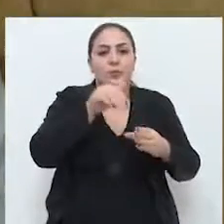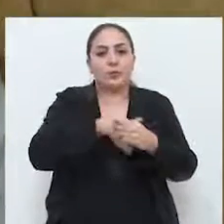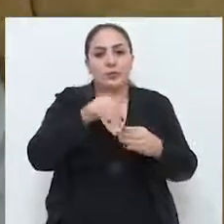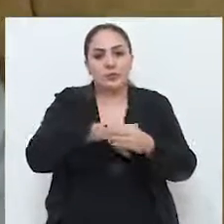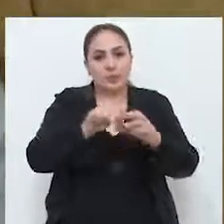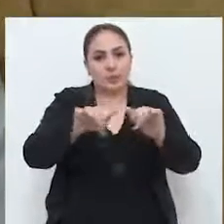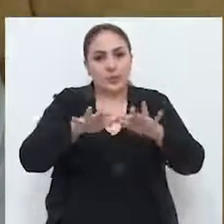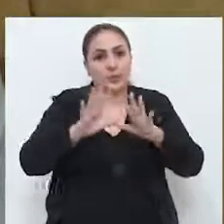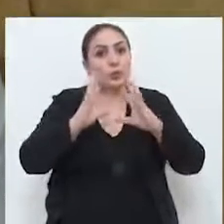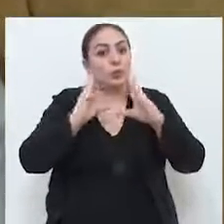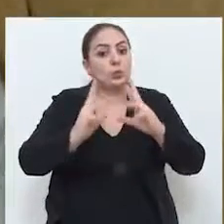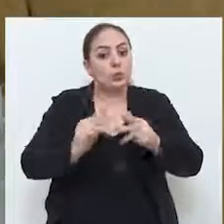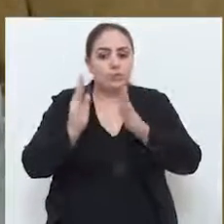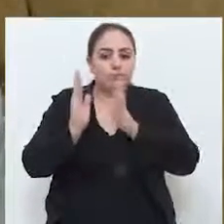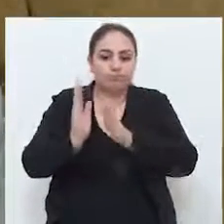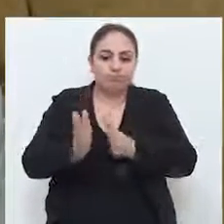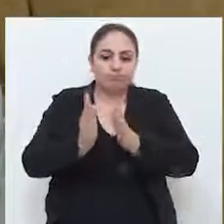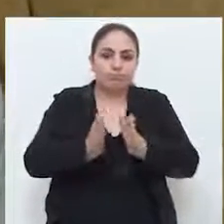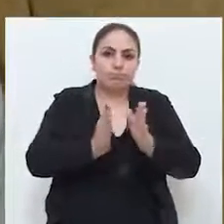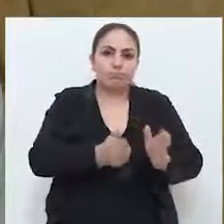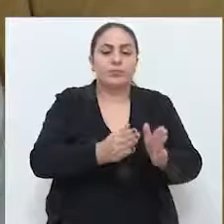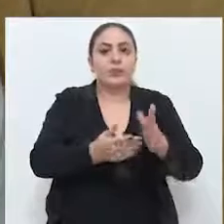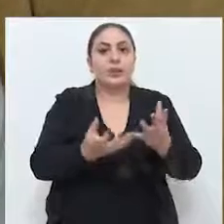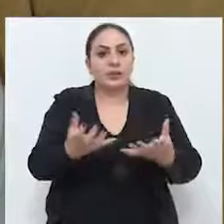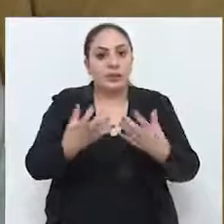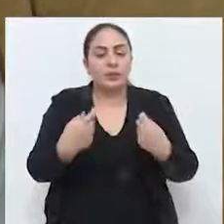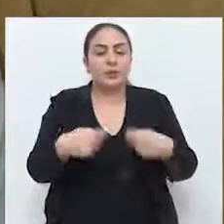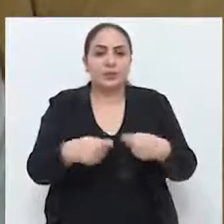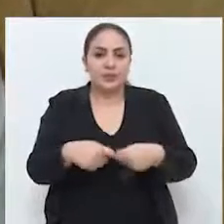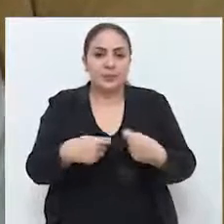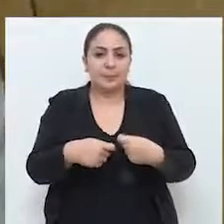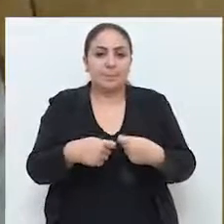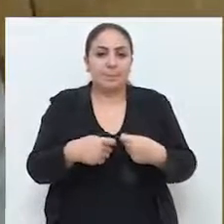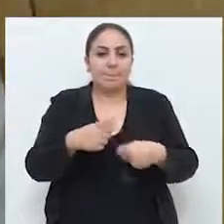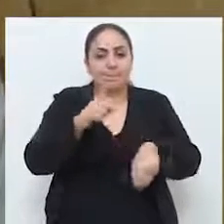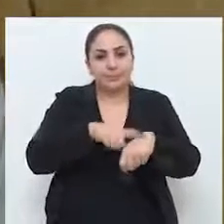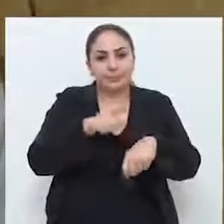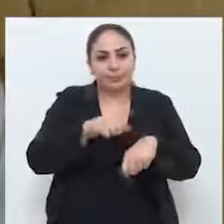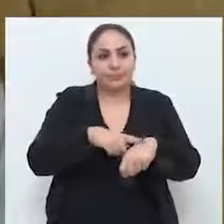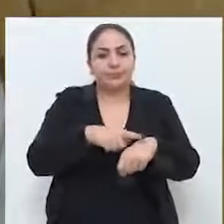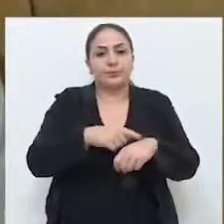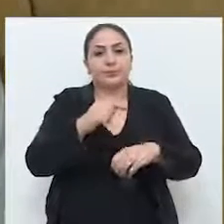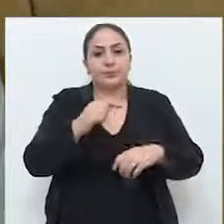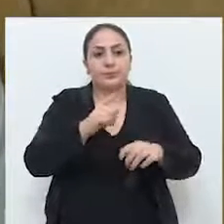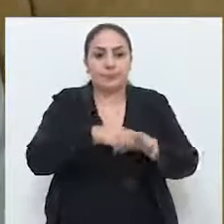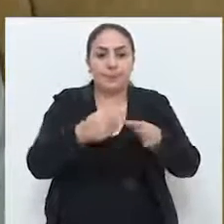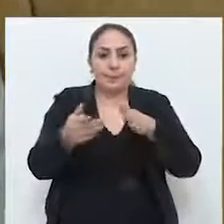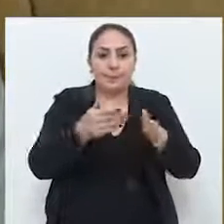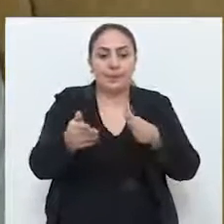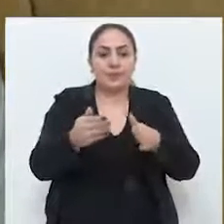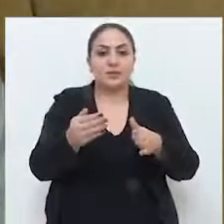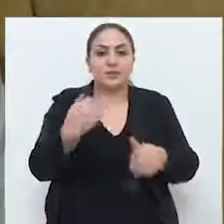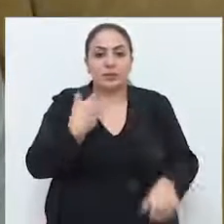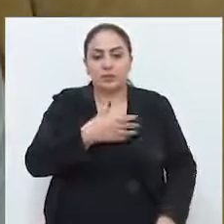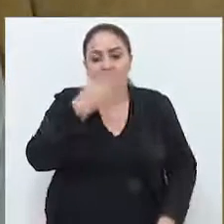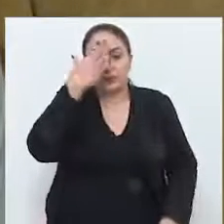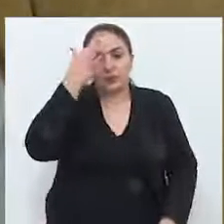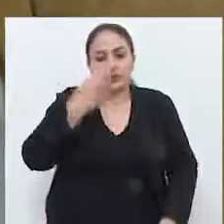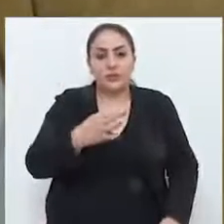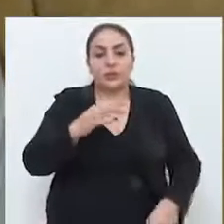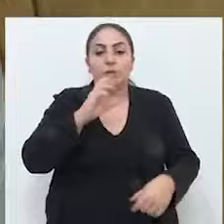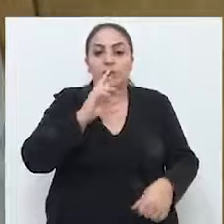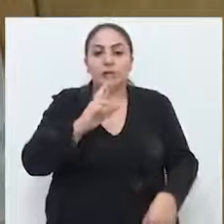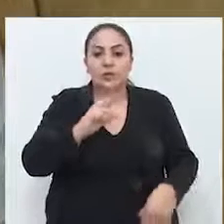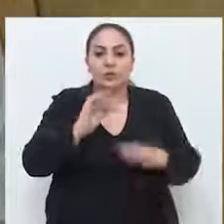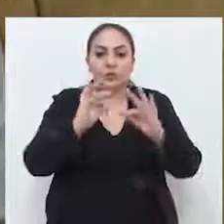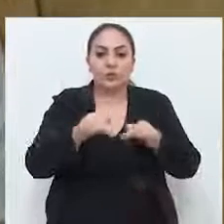para a votação em plenário. Tudo isso requer aí um certo tempo, requer prazos, mas eu tenho certeza que o